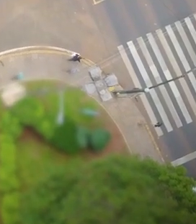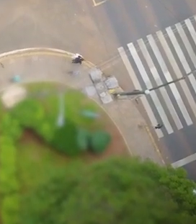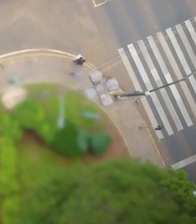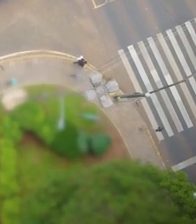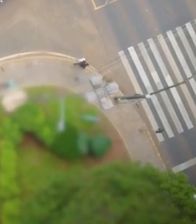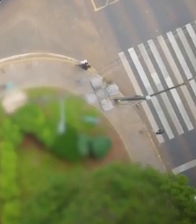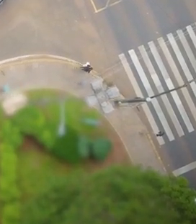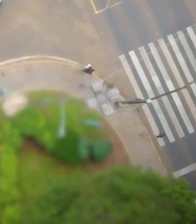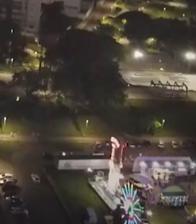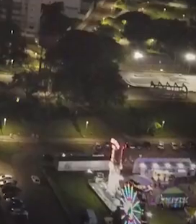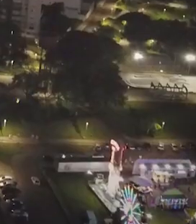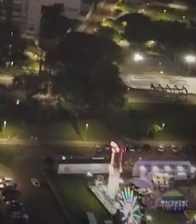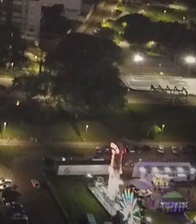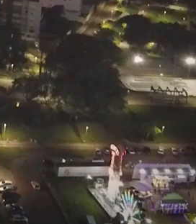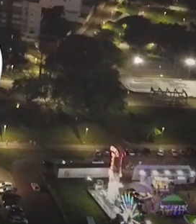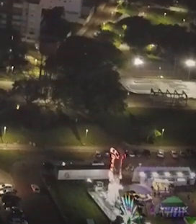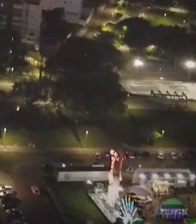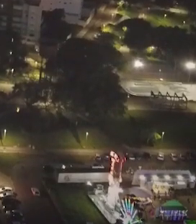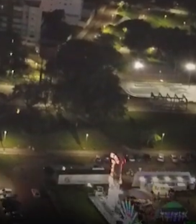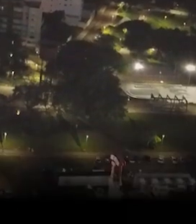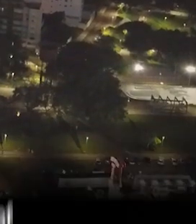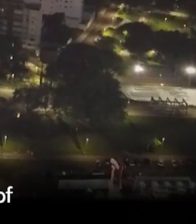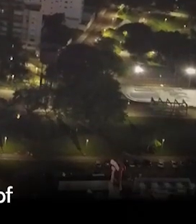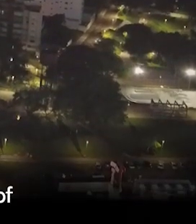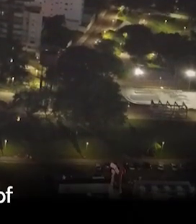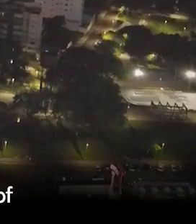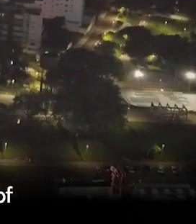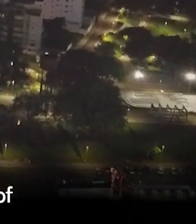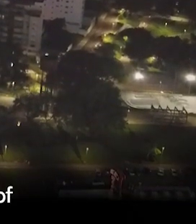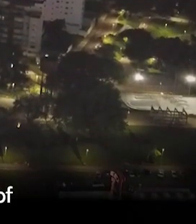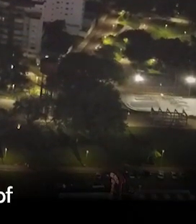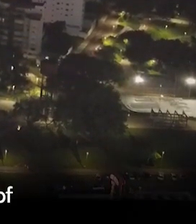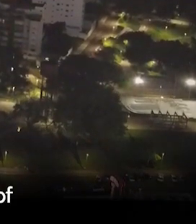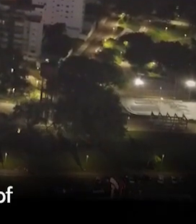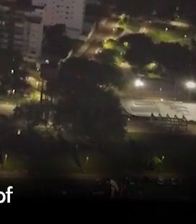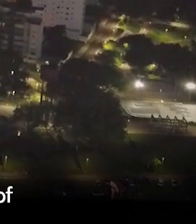E as conquistas são de todos. Câmara de Vereadores de Passo Fundo.